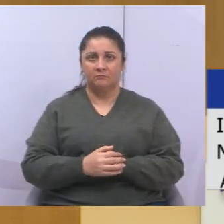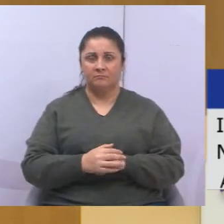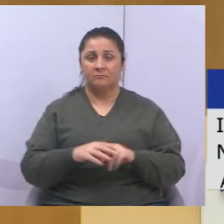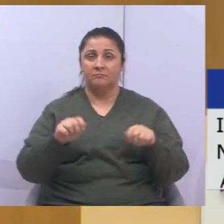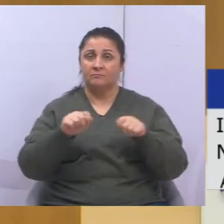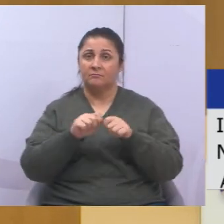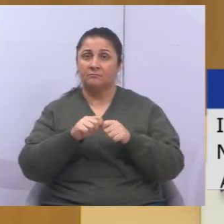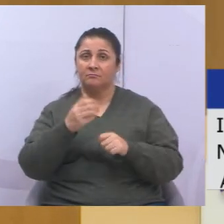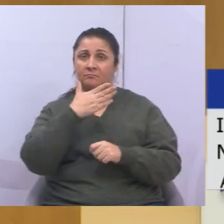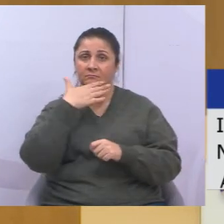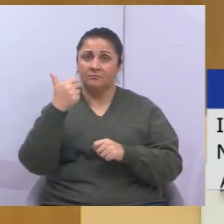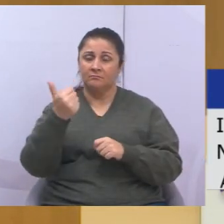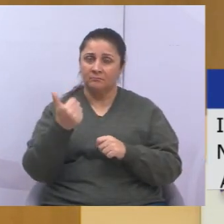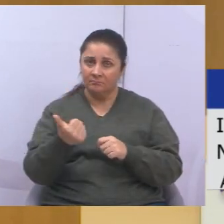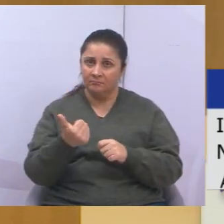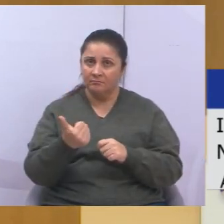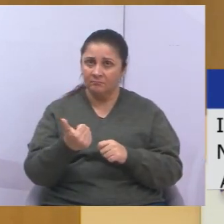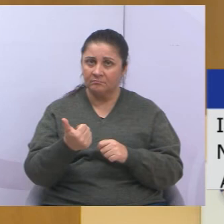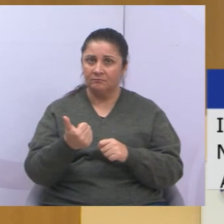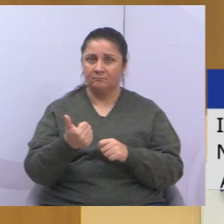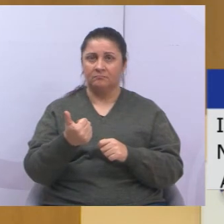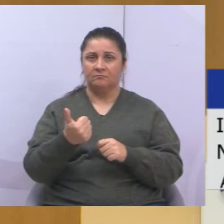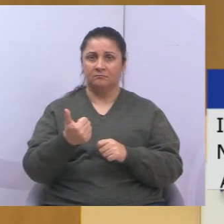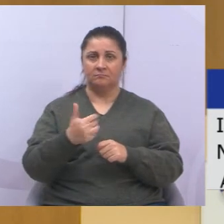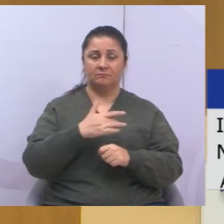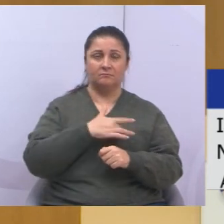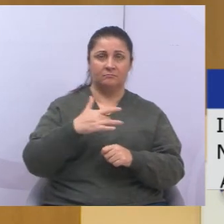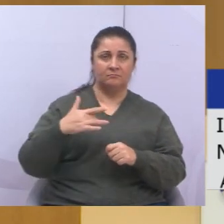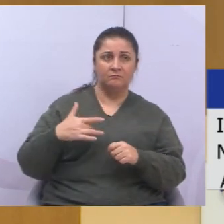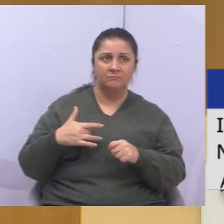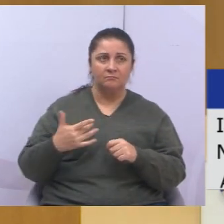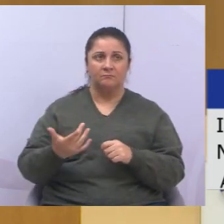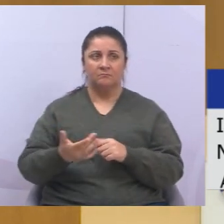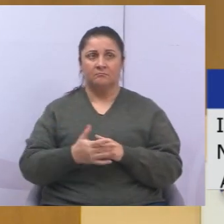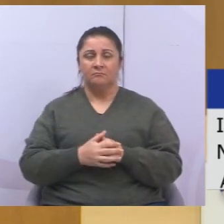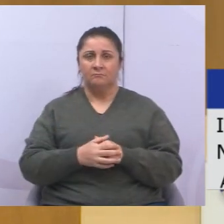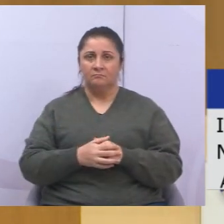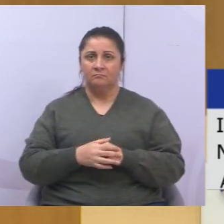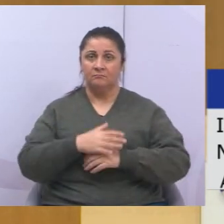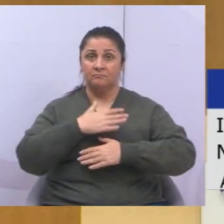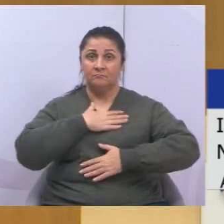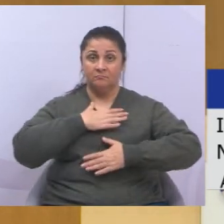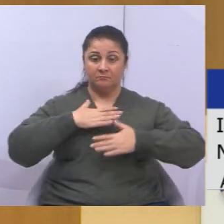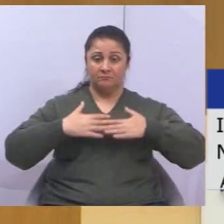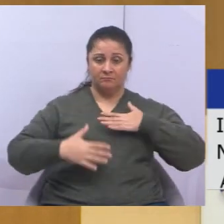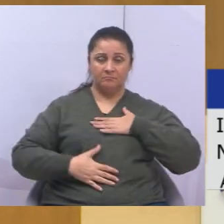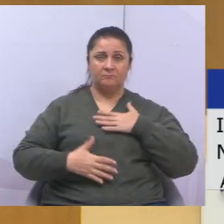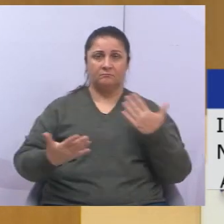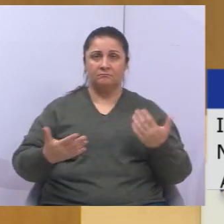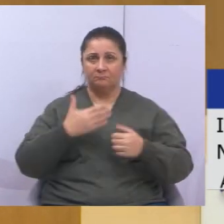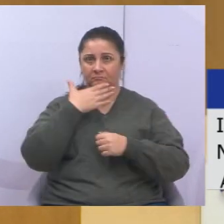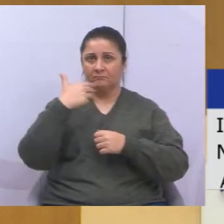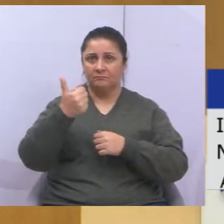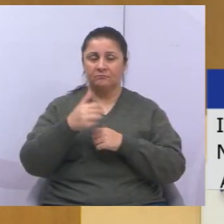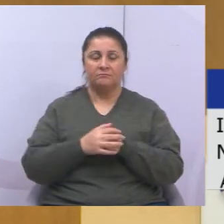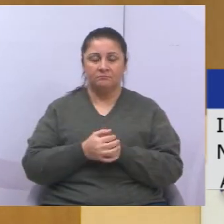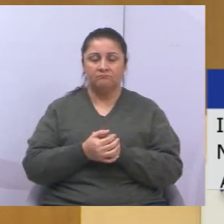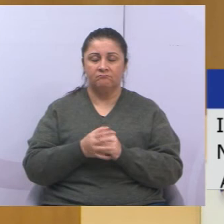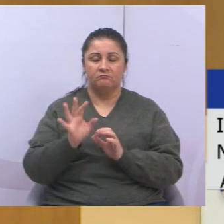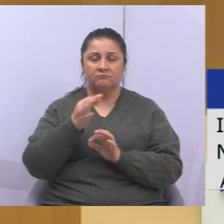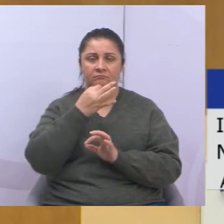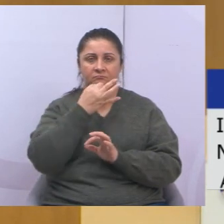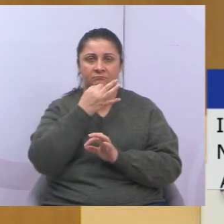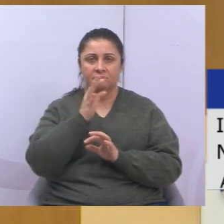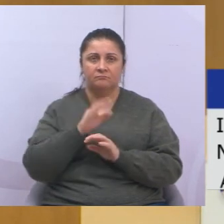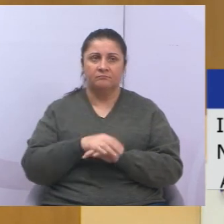melhora bastante a questão de condicionamento, questão, né, de musculatura e assim por diante, no caso. Né? Então, fica essa